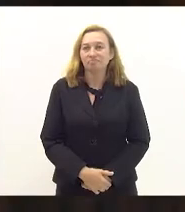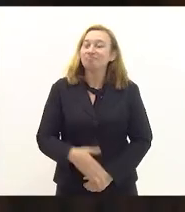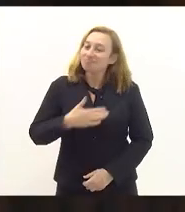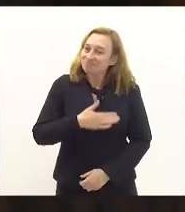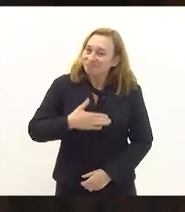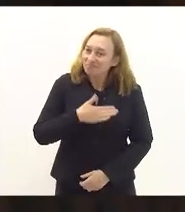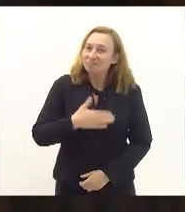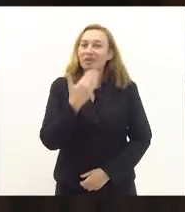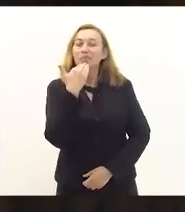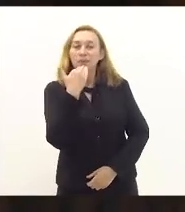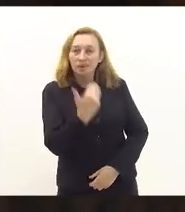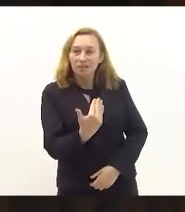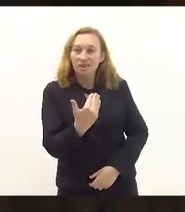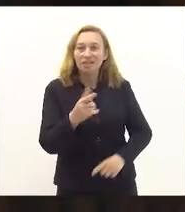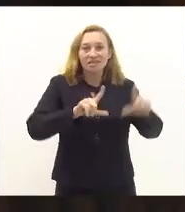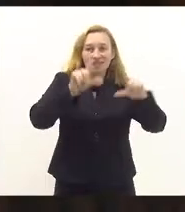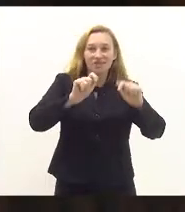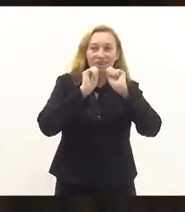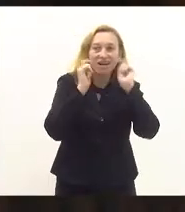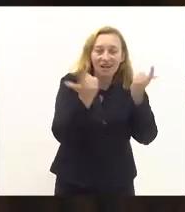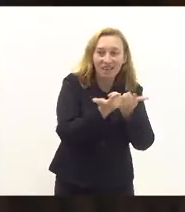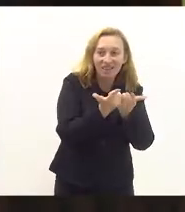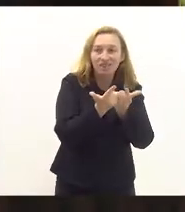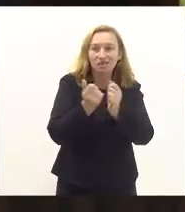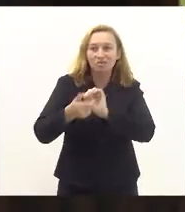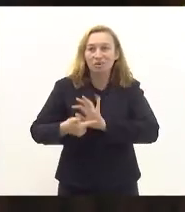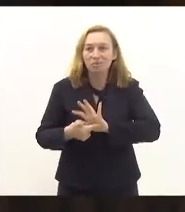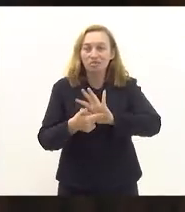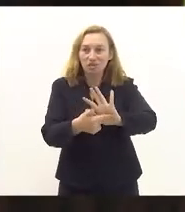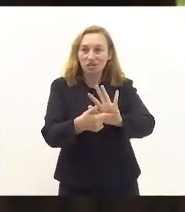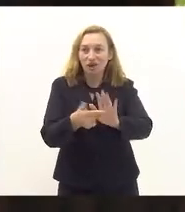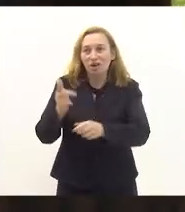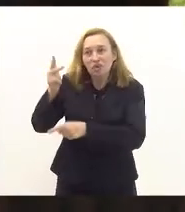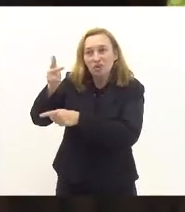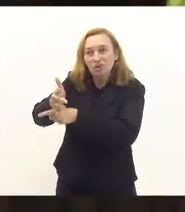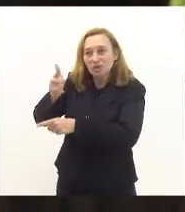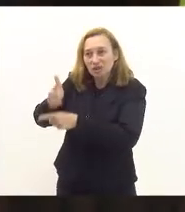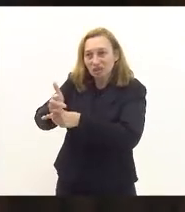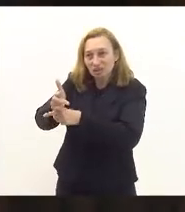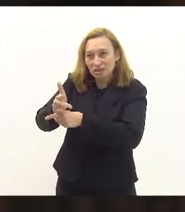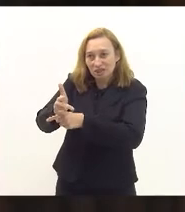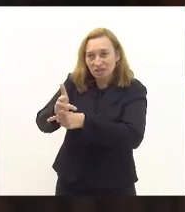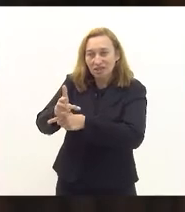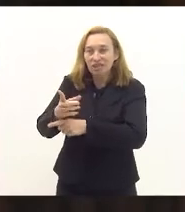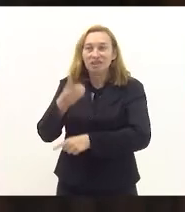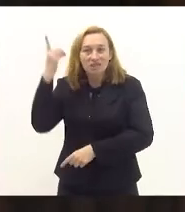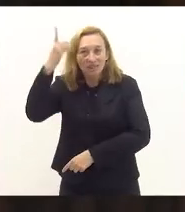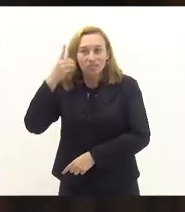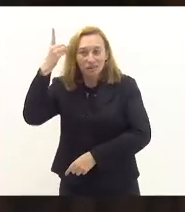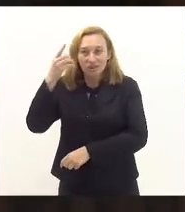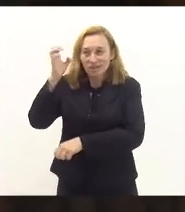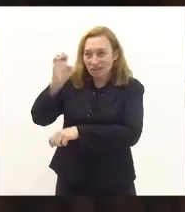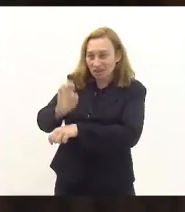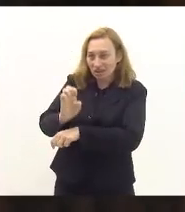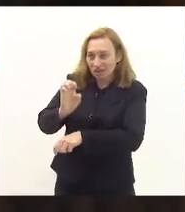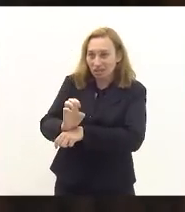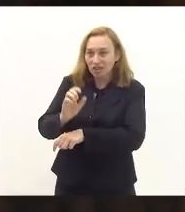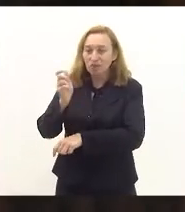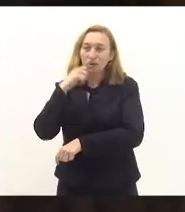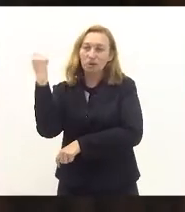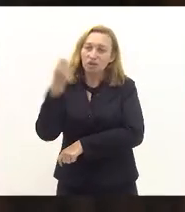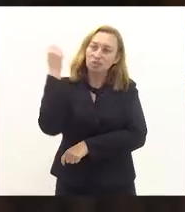Gostaria de pedir à TV Alerj para exibir um vídeo da deputada estadual pelo Rio Grande do